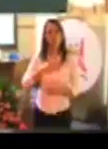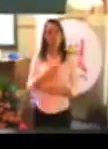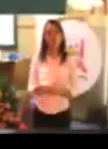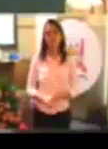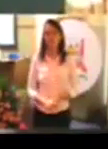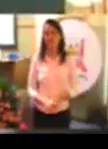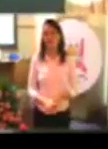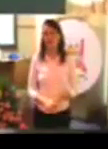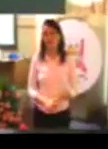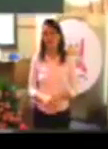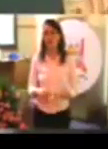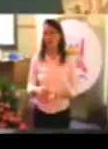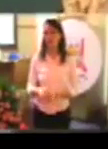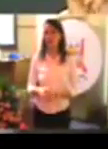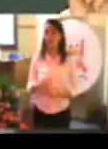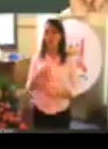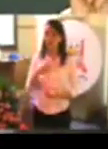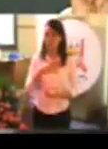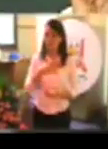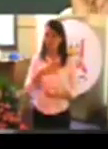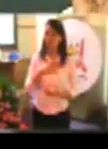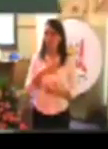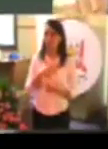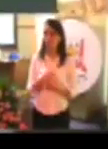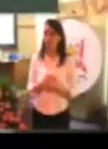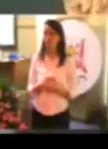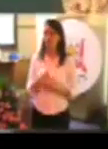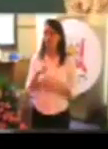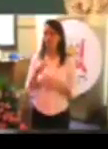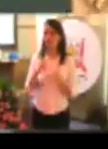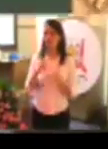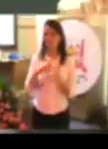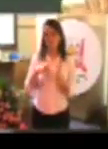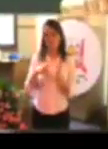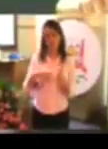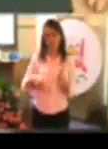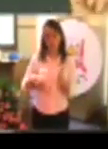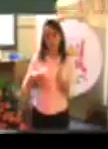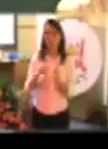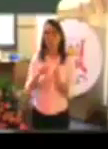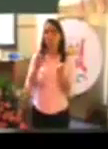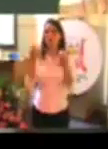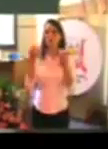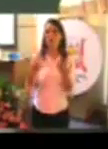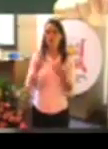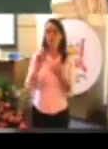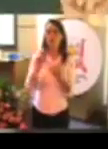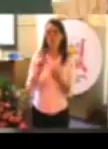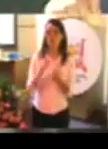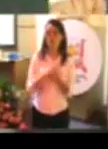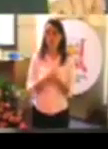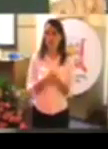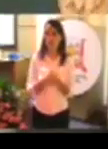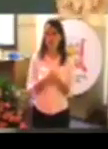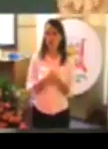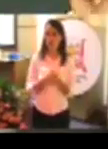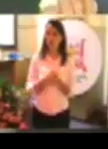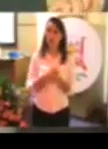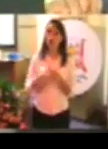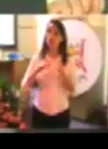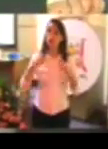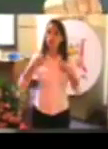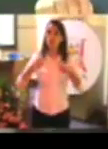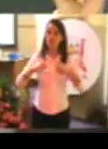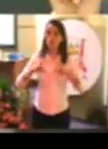tal. Então, esse verso do Fernando Pessoa diz o seguinte, tudo vale